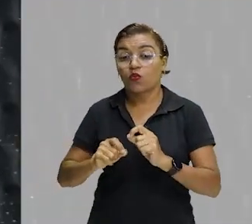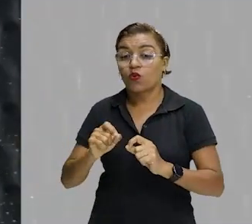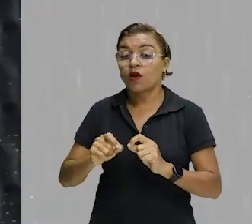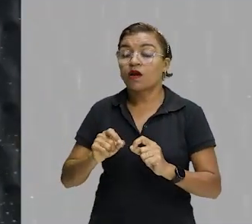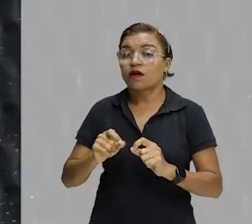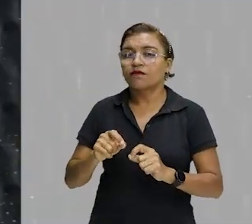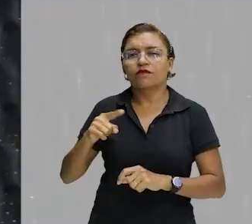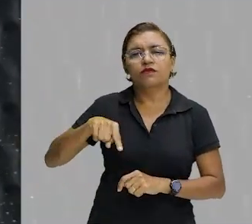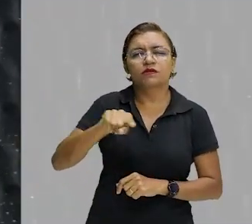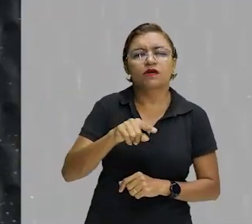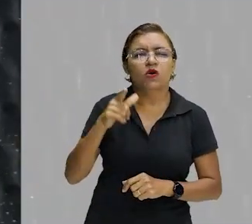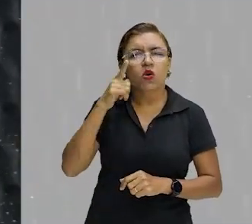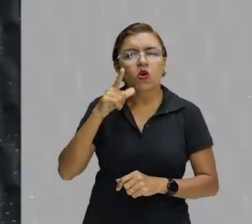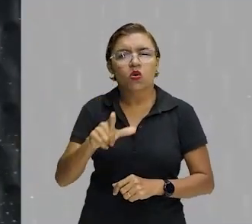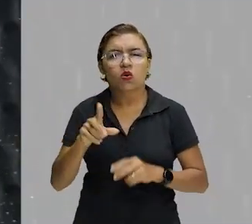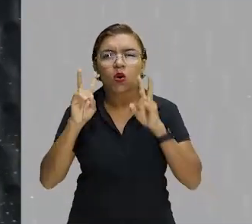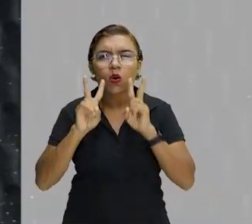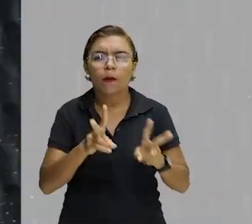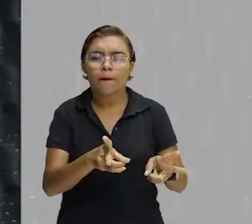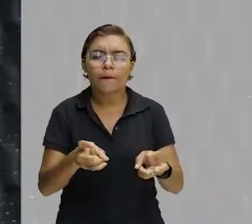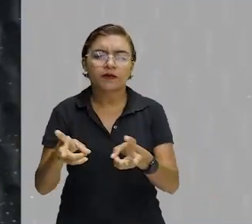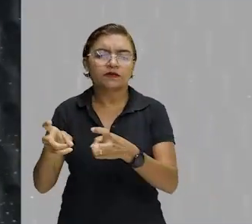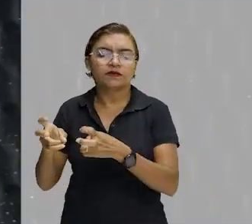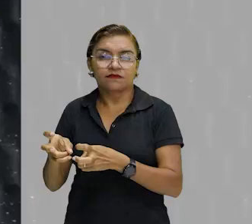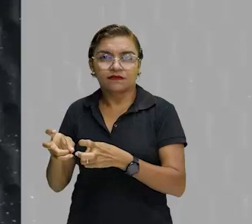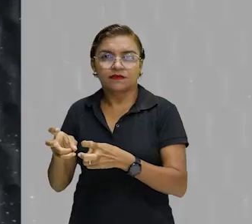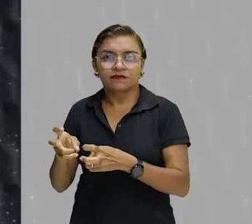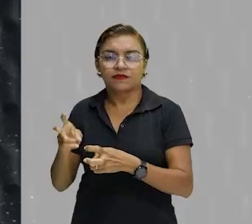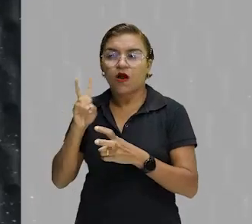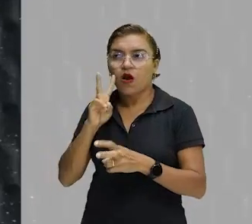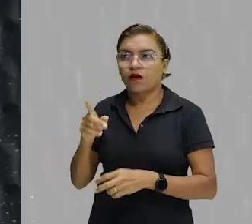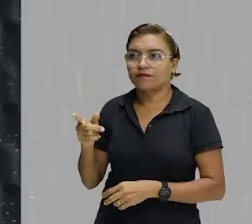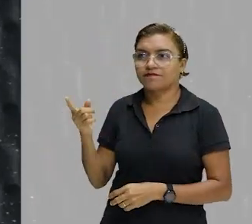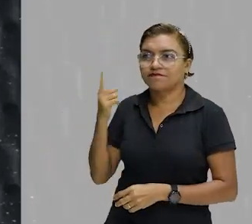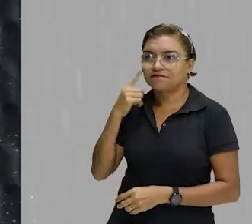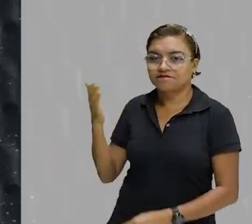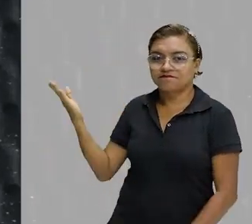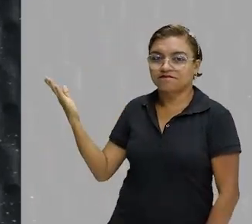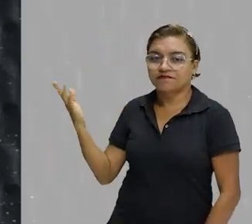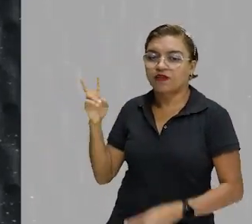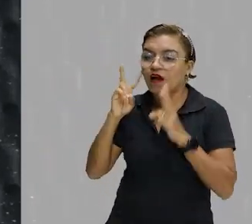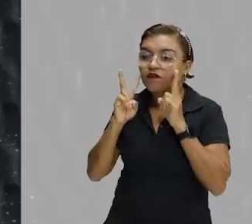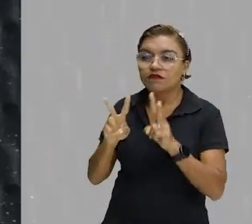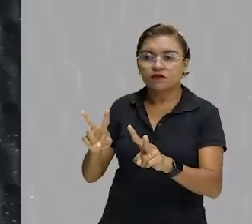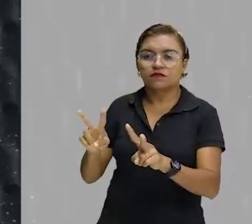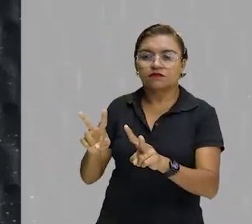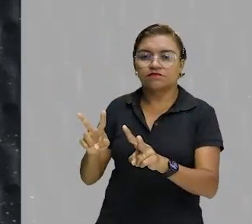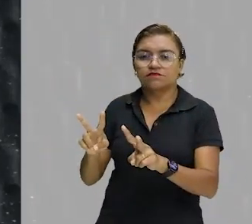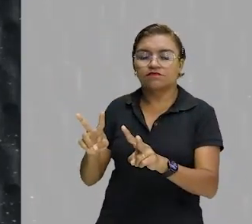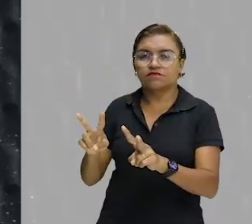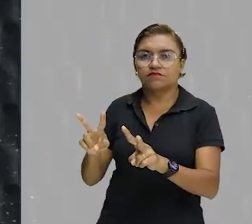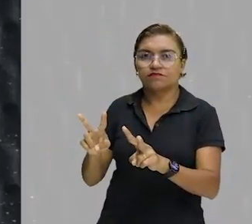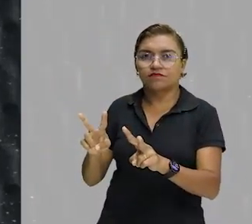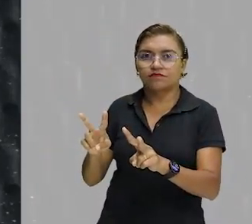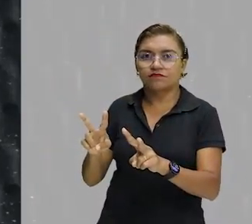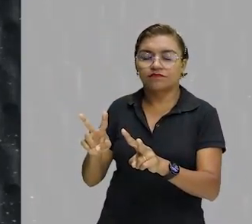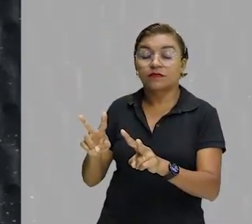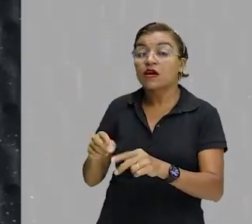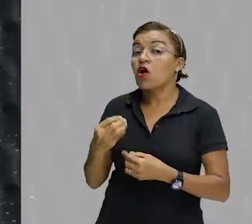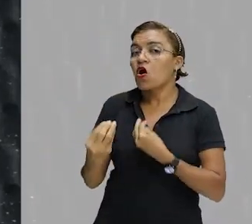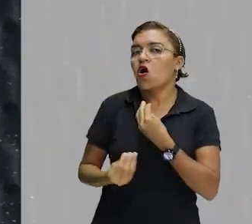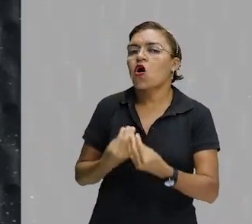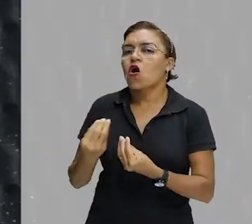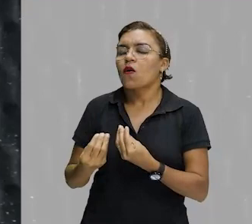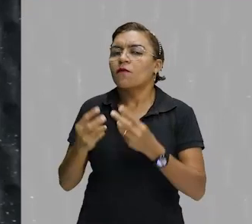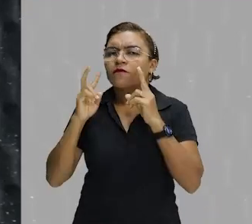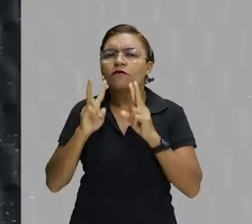ou não, observá-la daqui para lá. Ninguém vem com a visão de lá para cá, porque o peso maior da escultura está aqui. Só que isso não tem que